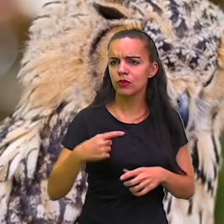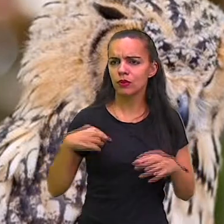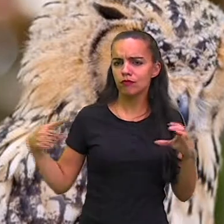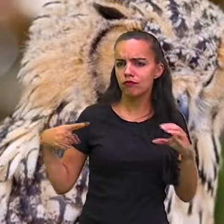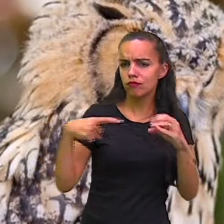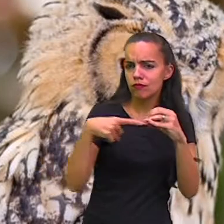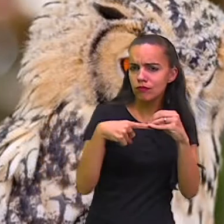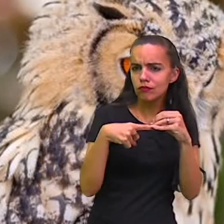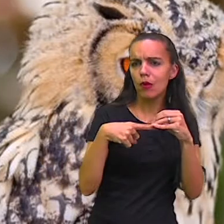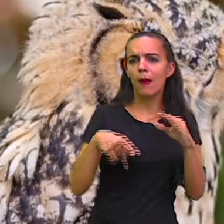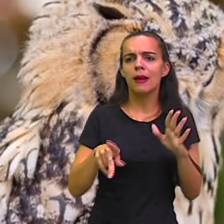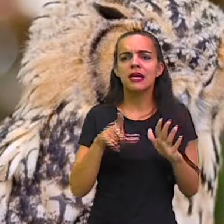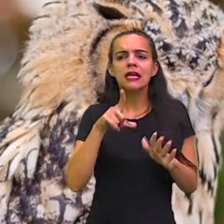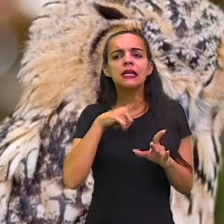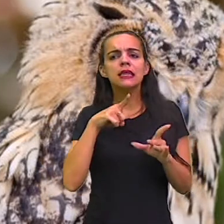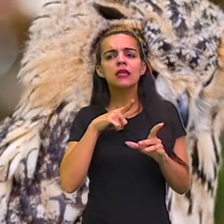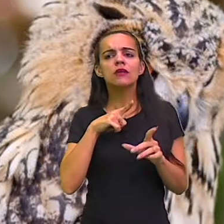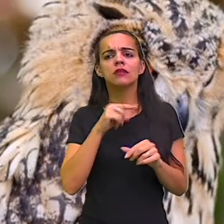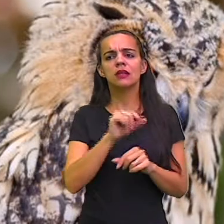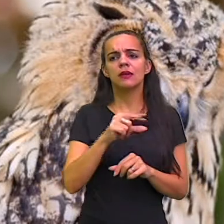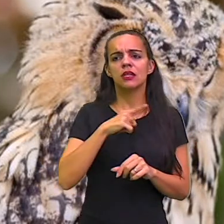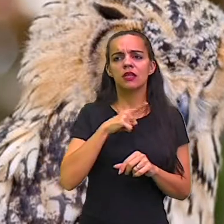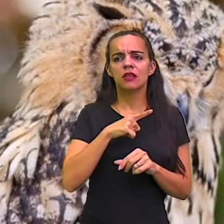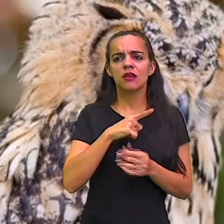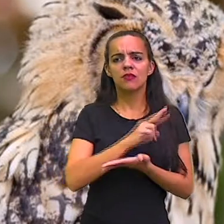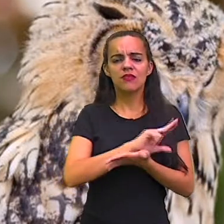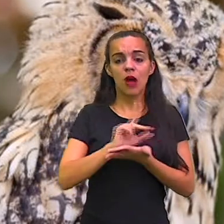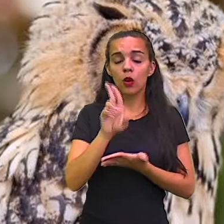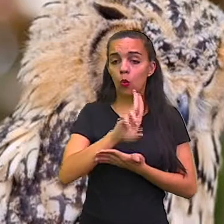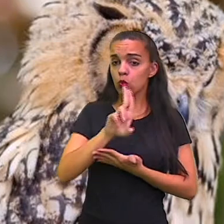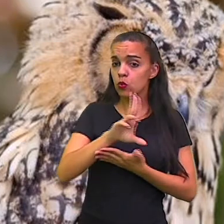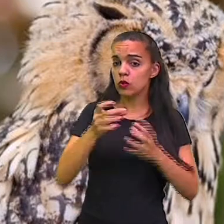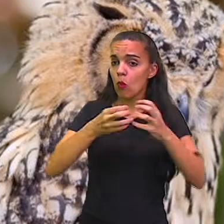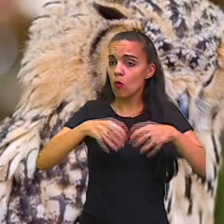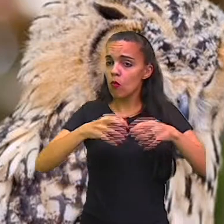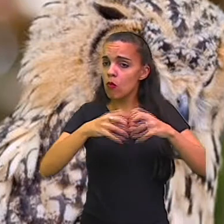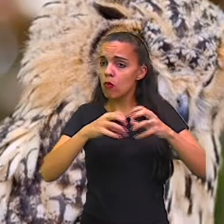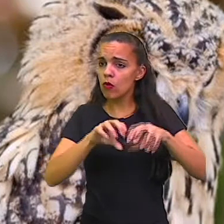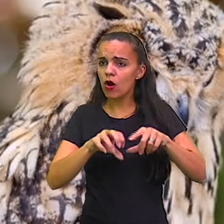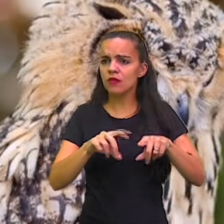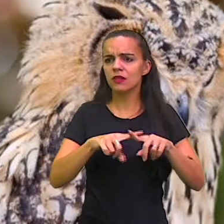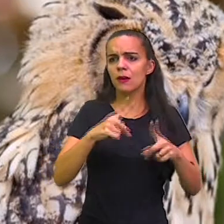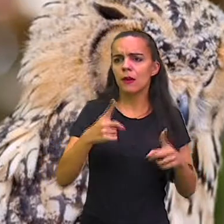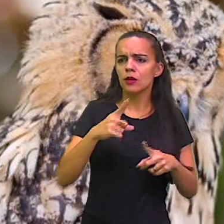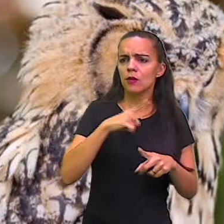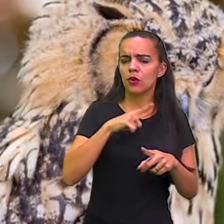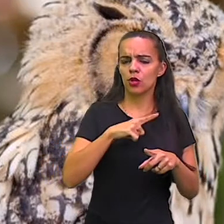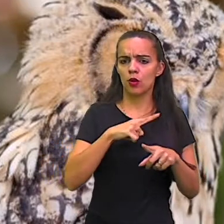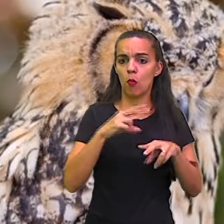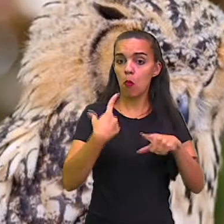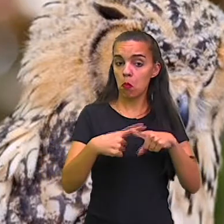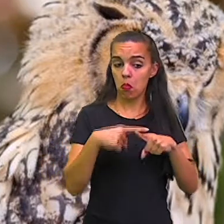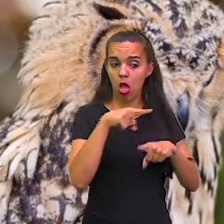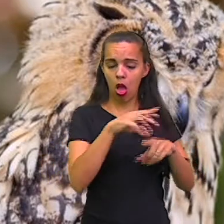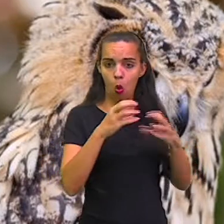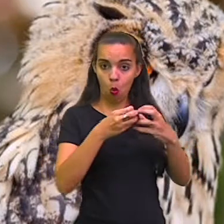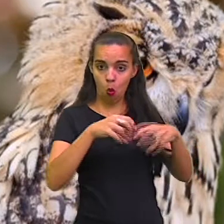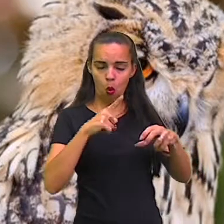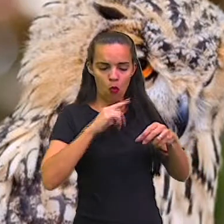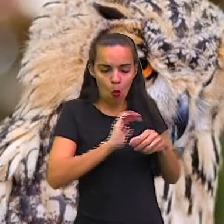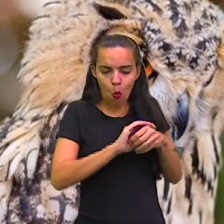dentro elas apresentam ovos amnióticos nos quais há uma reserva nutritiva